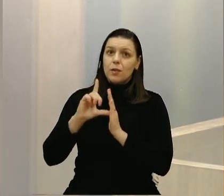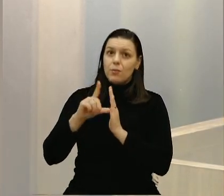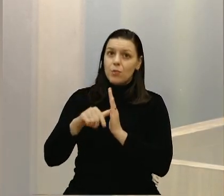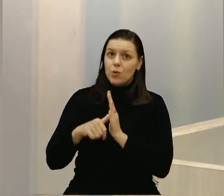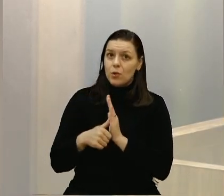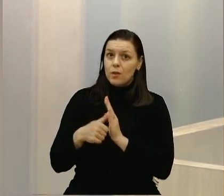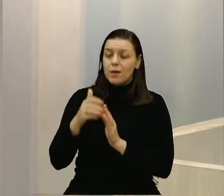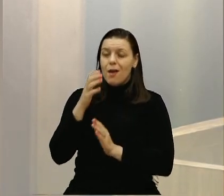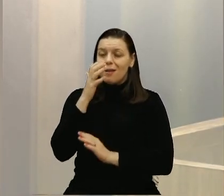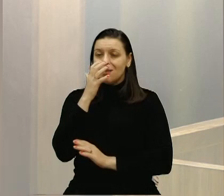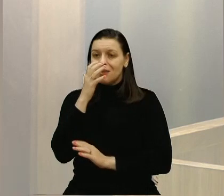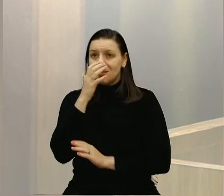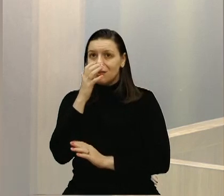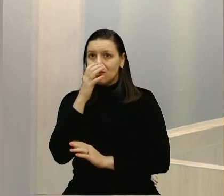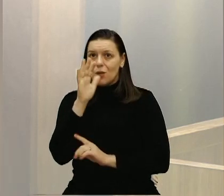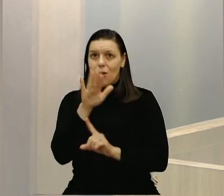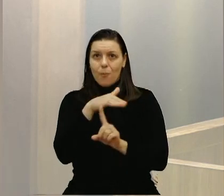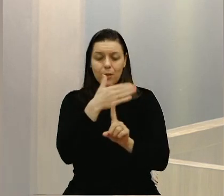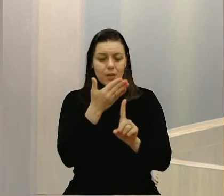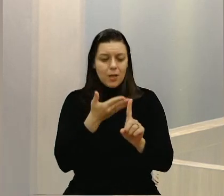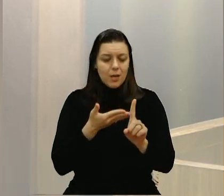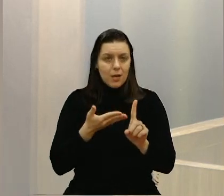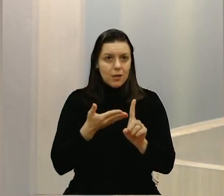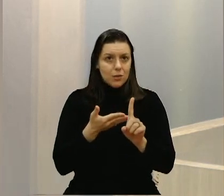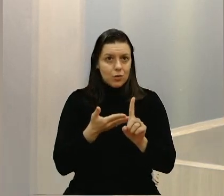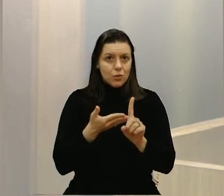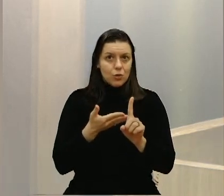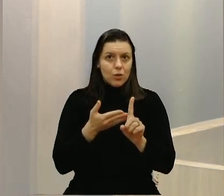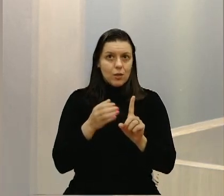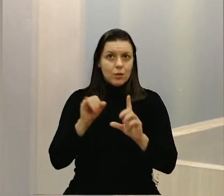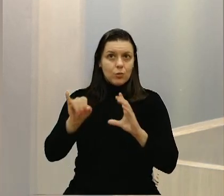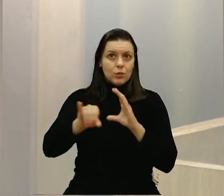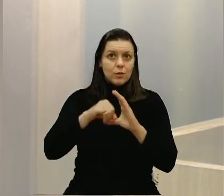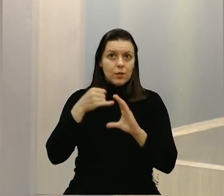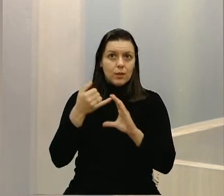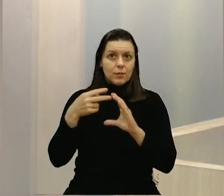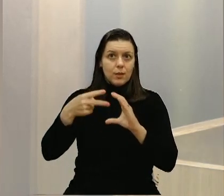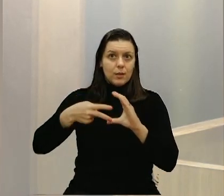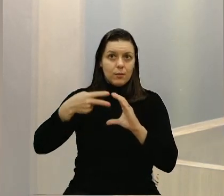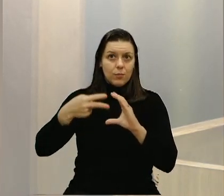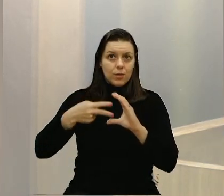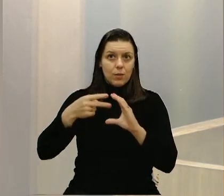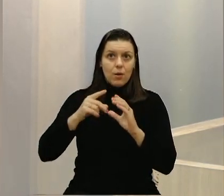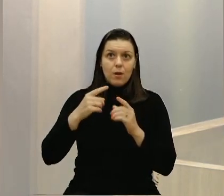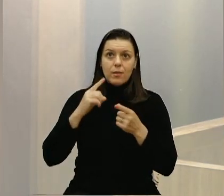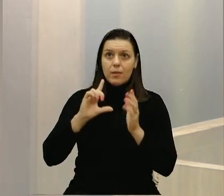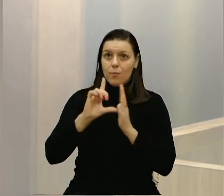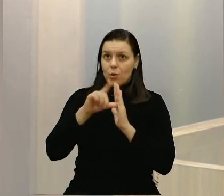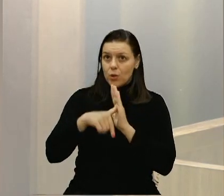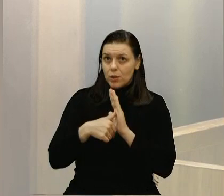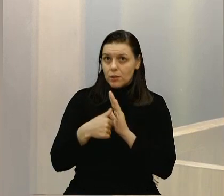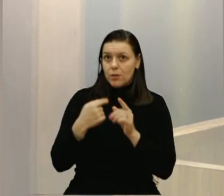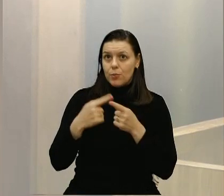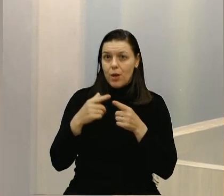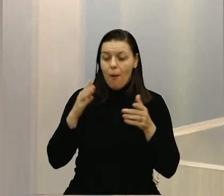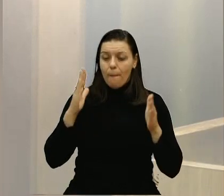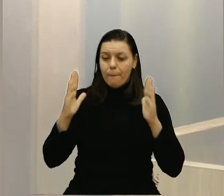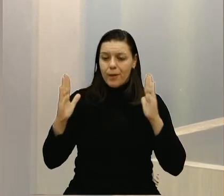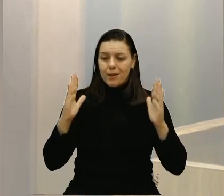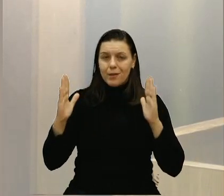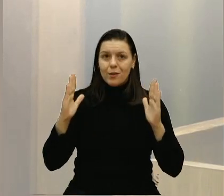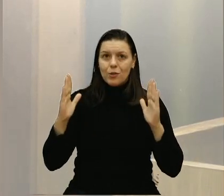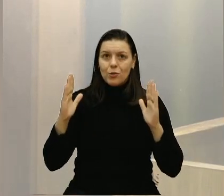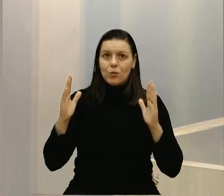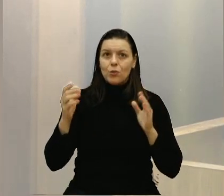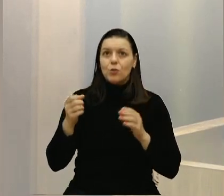assistirá a essa homenagem através dos canais de comunicação da Câmara. E eu digo posteriormente porque, em razão do período eleitoral, as nossas